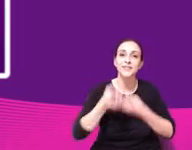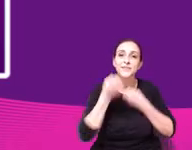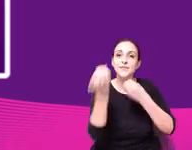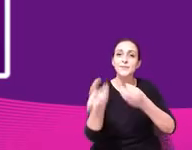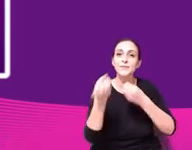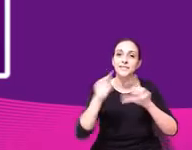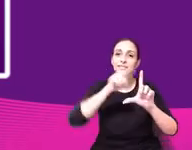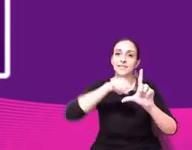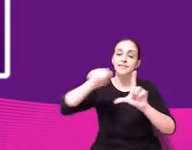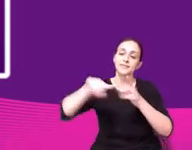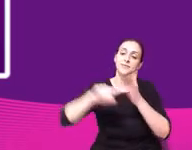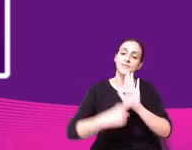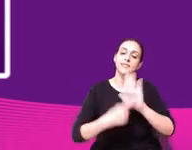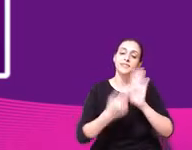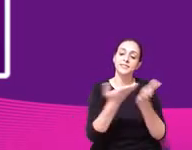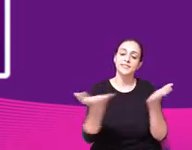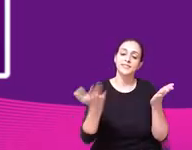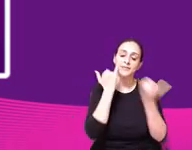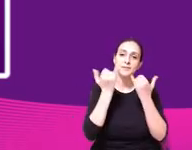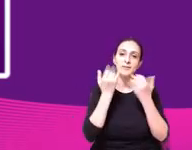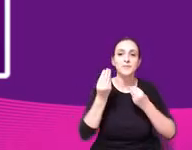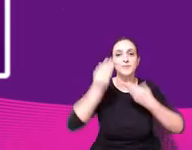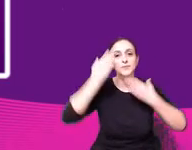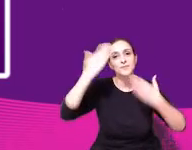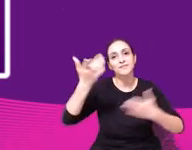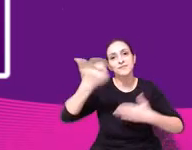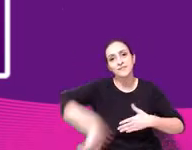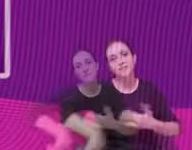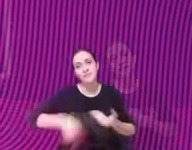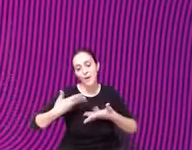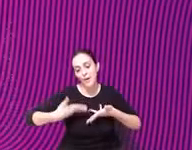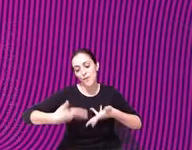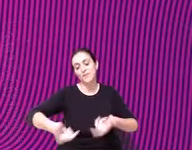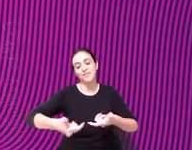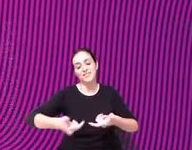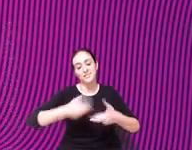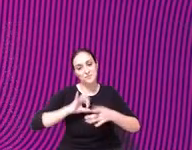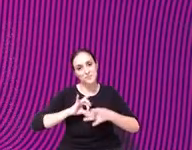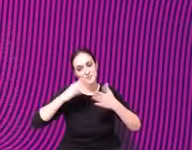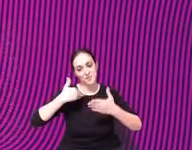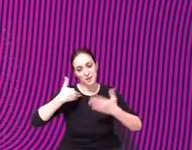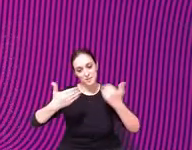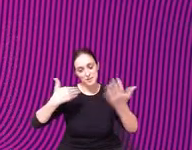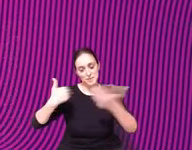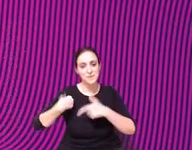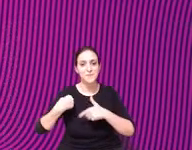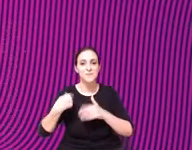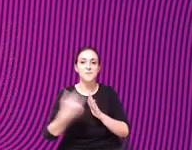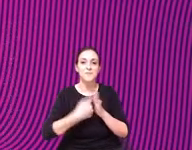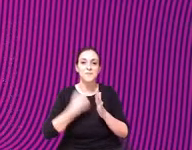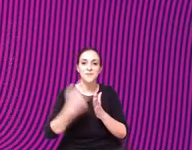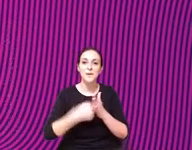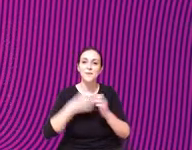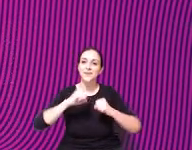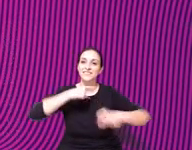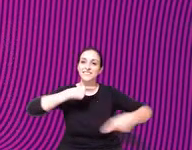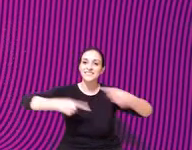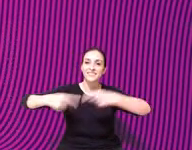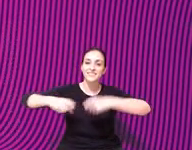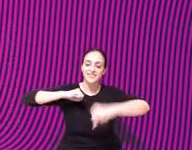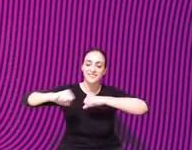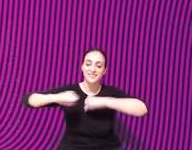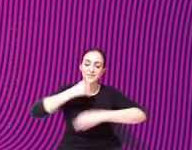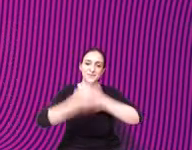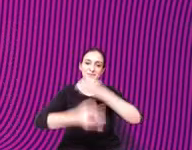de apresentar para vocês. Muito obrigado mais uma vez pelo convite. Eu fico à disposição aí para nossa discussão e